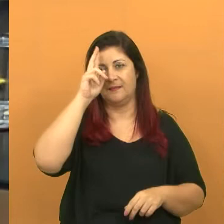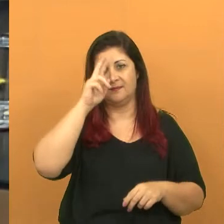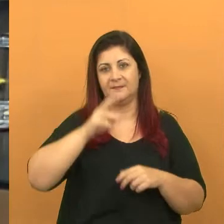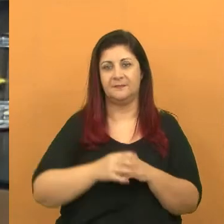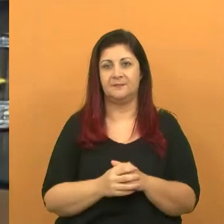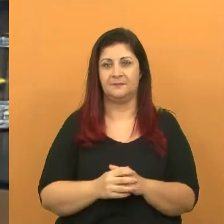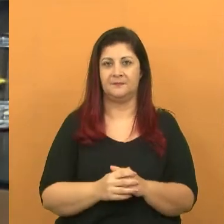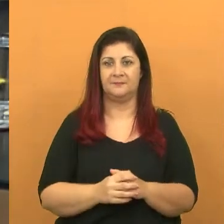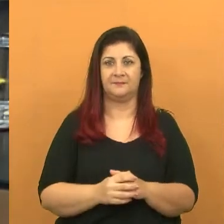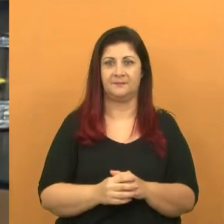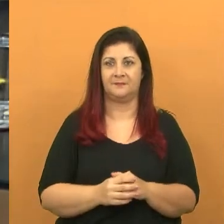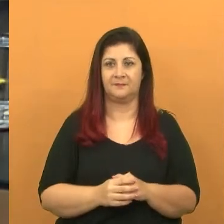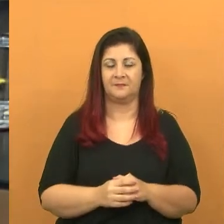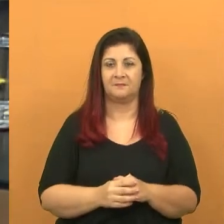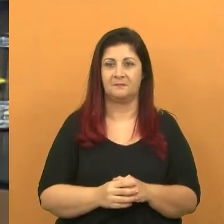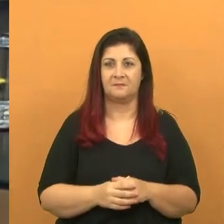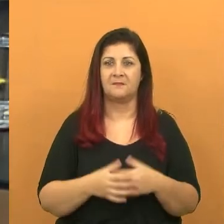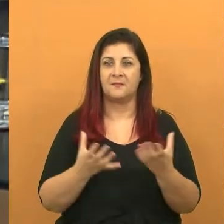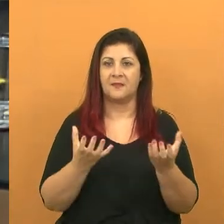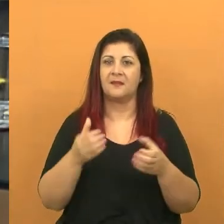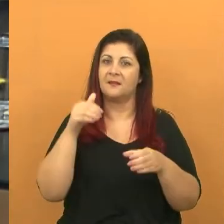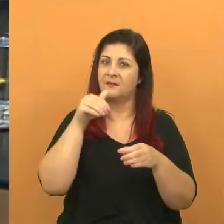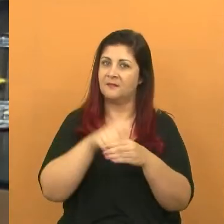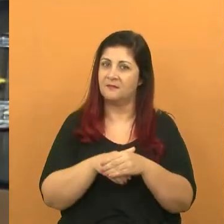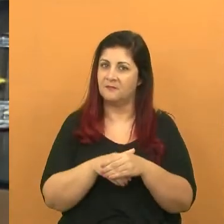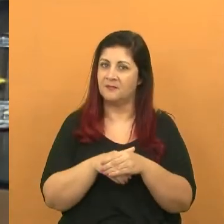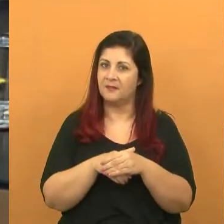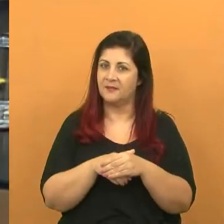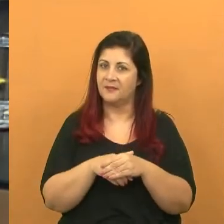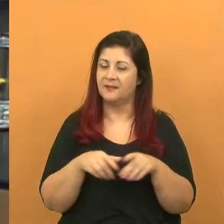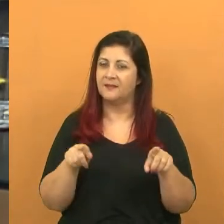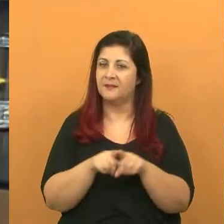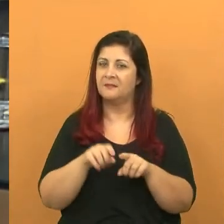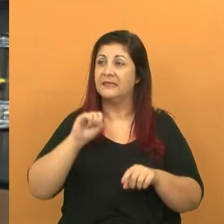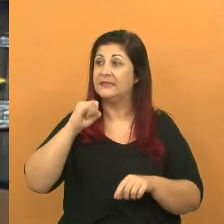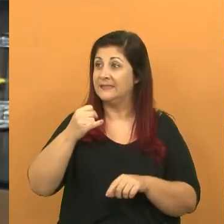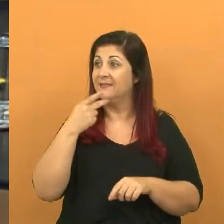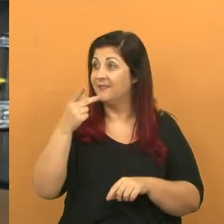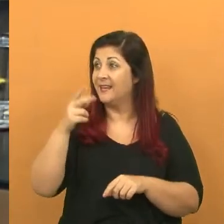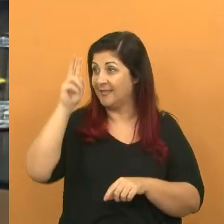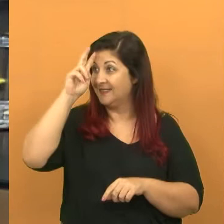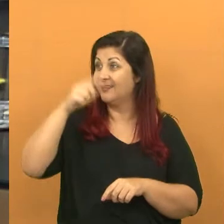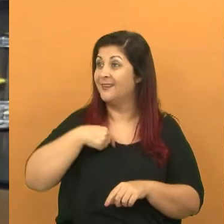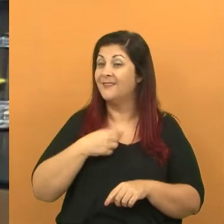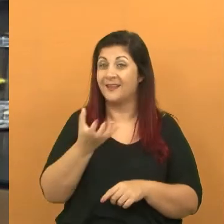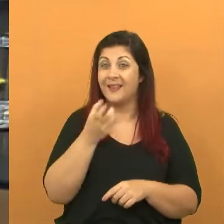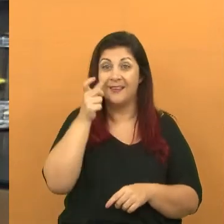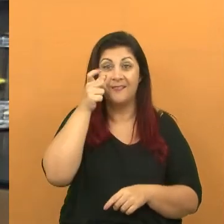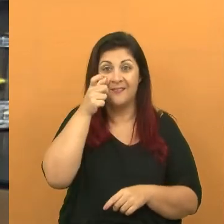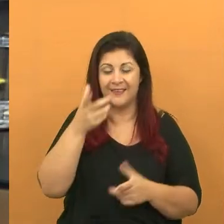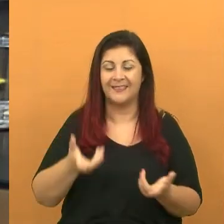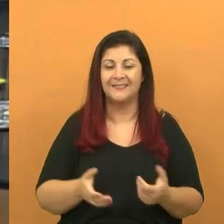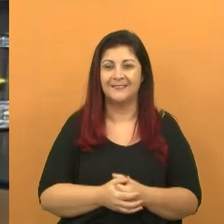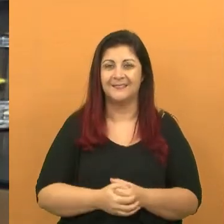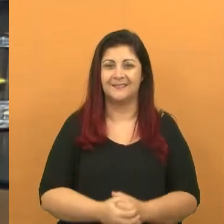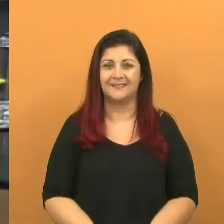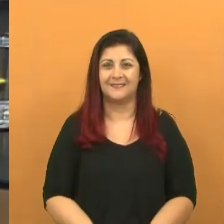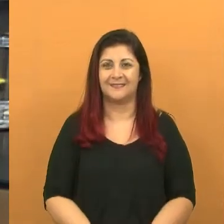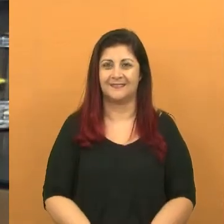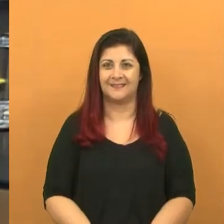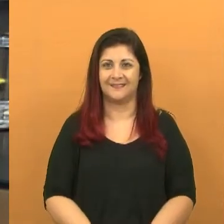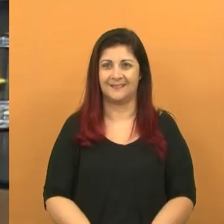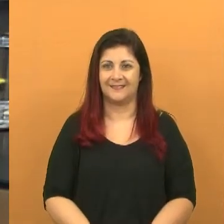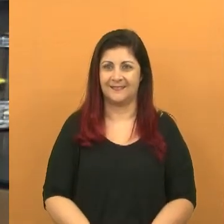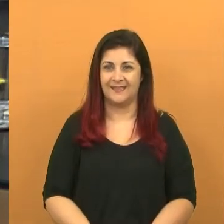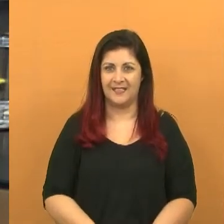Jacareí. E eu quero votar, e o dia que for contar a história, me convida, que eu quero ver qual as histórias que vocês vão contar. E não é